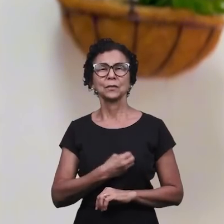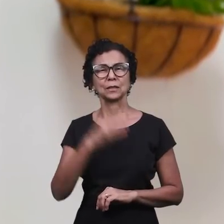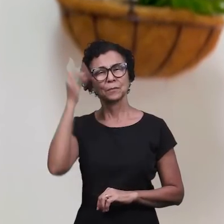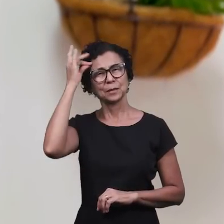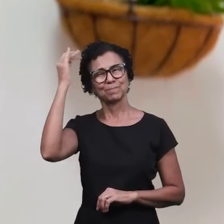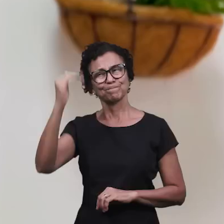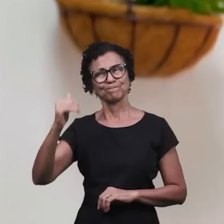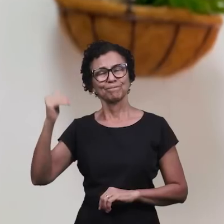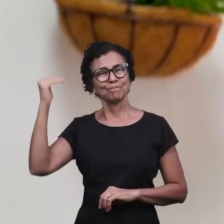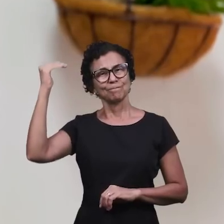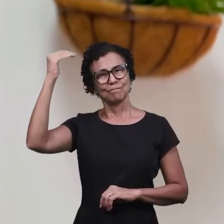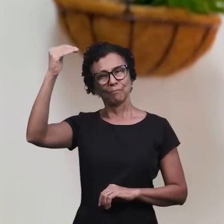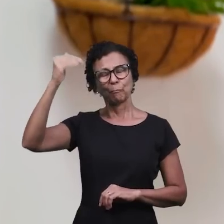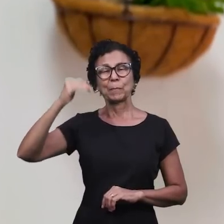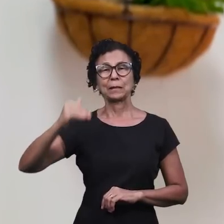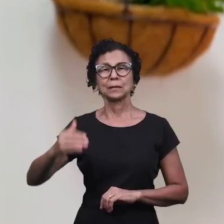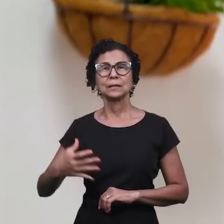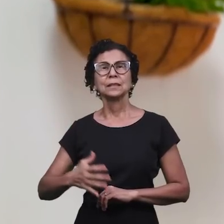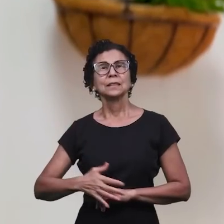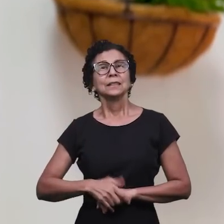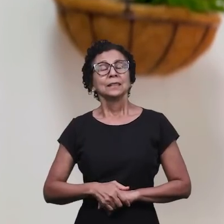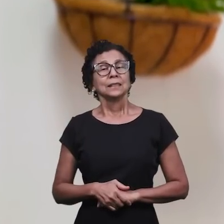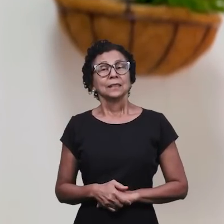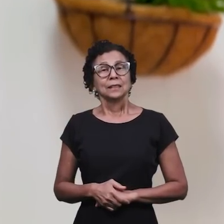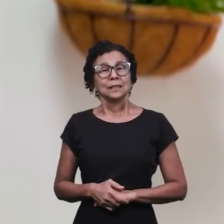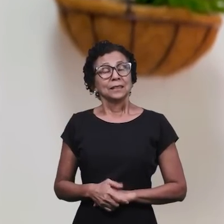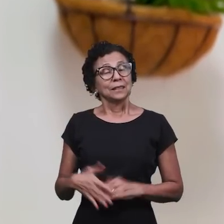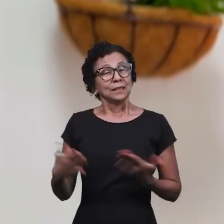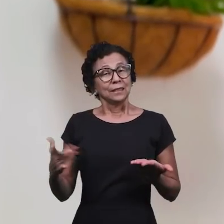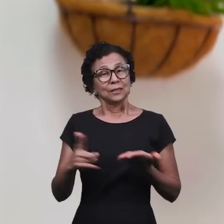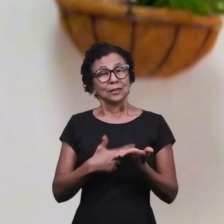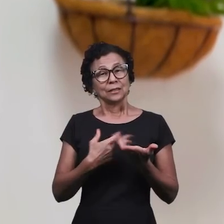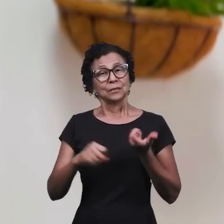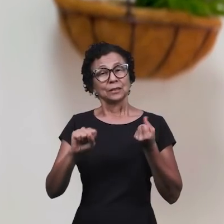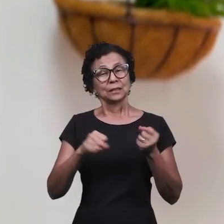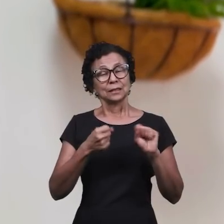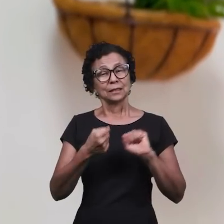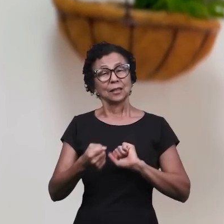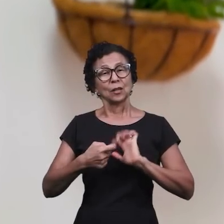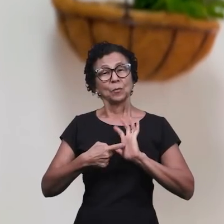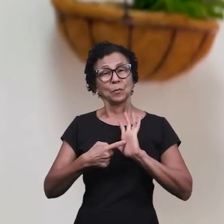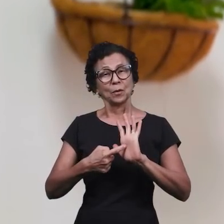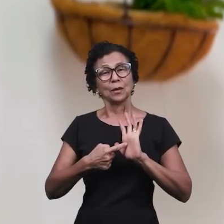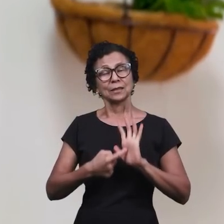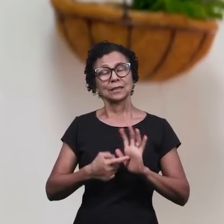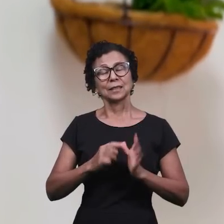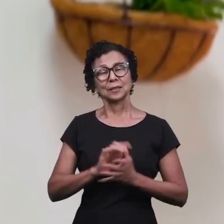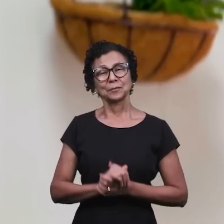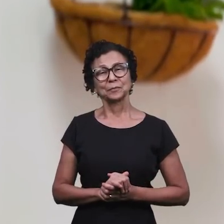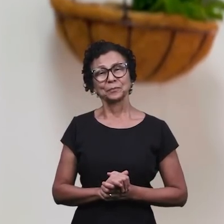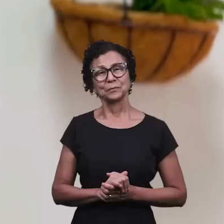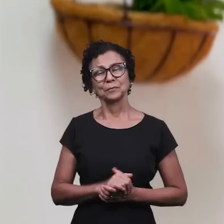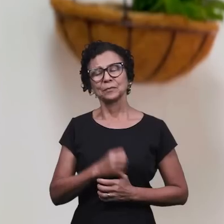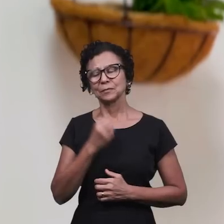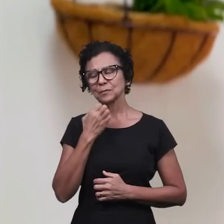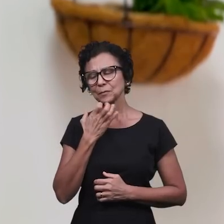crescimento, fortalecimento. Nosso sentimento tem sido como o salmista escreve no Salmo 133, ó quão bom e quão